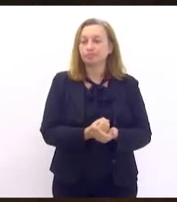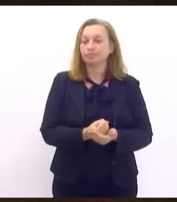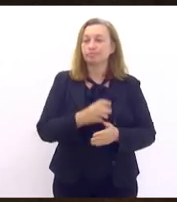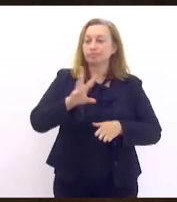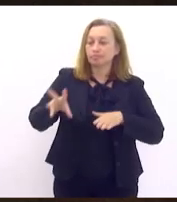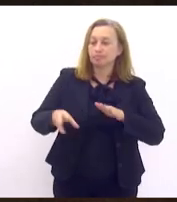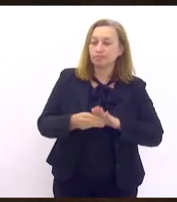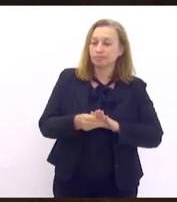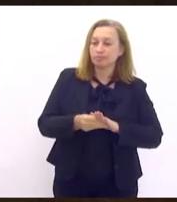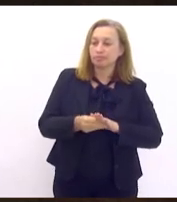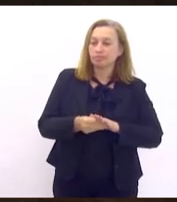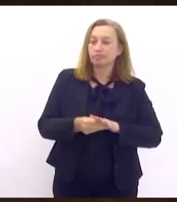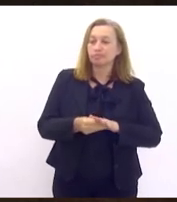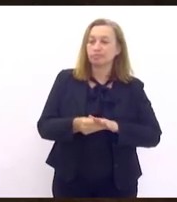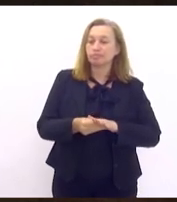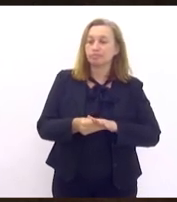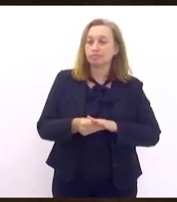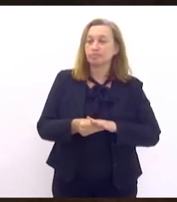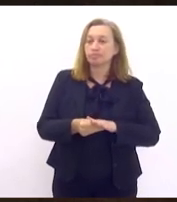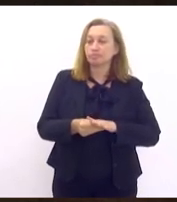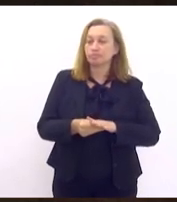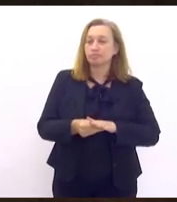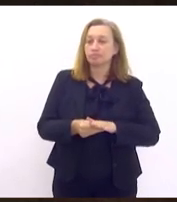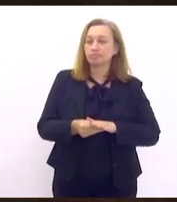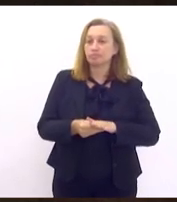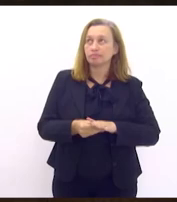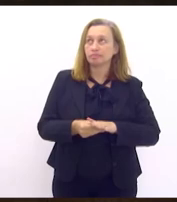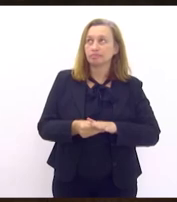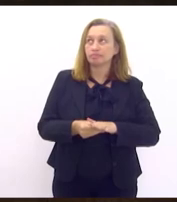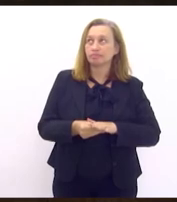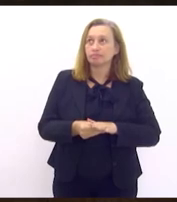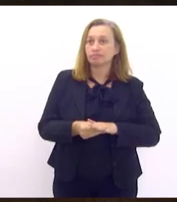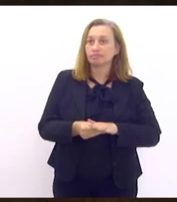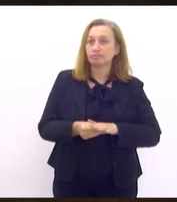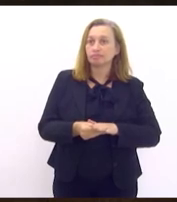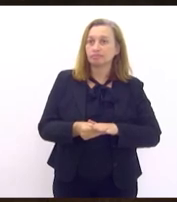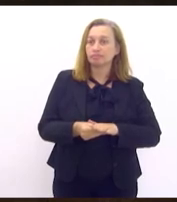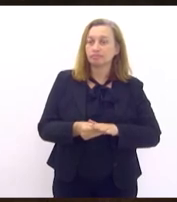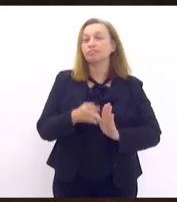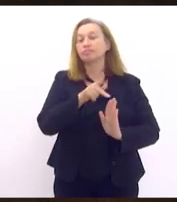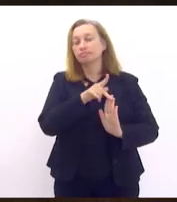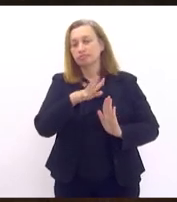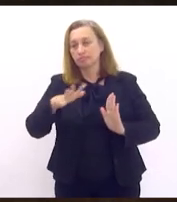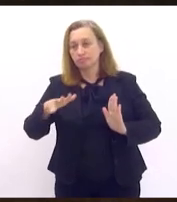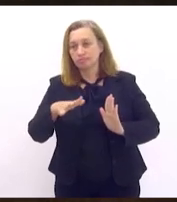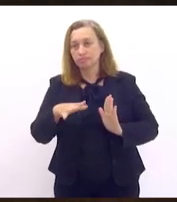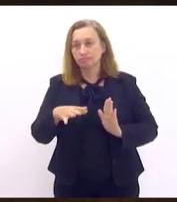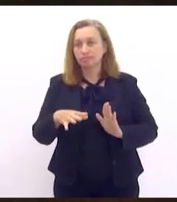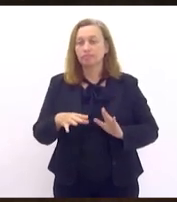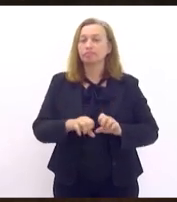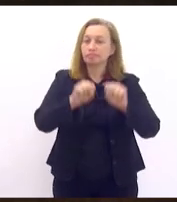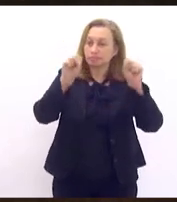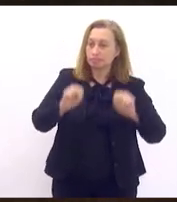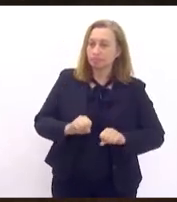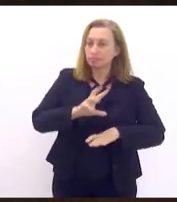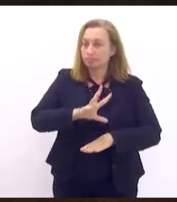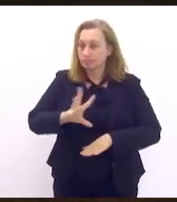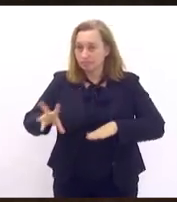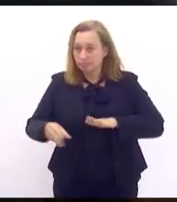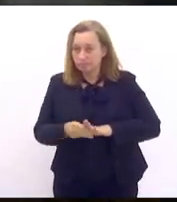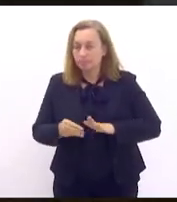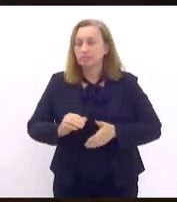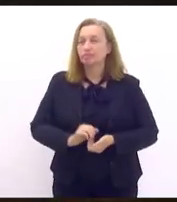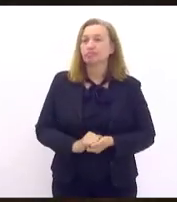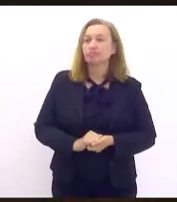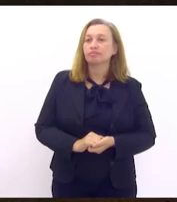pela Comissão de Orçamento se dará pelo protocolo do sistema de elaboração de emendas, que